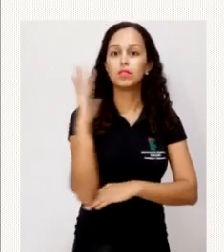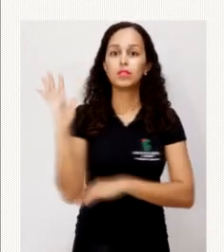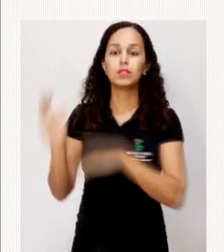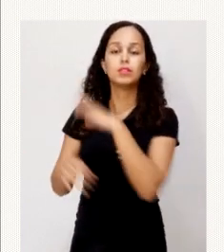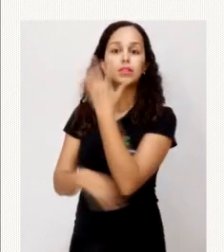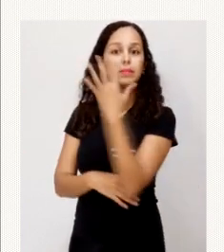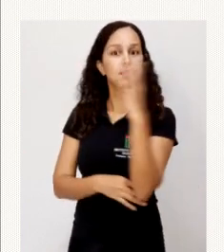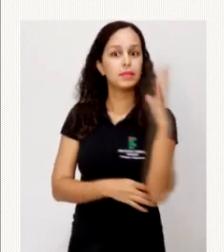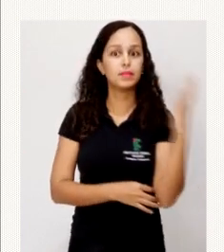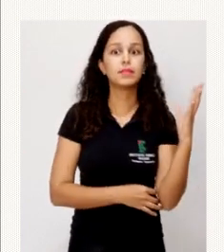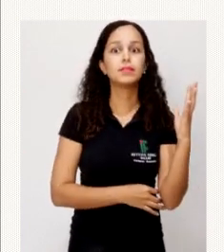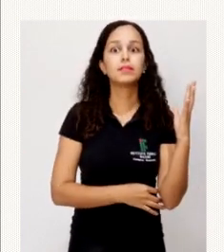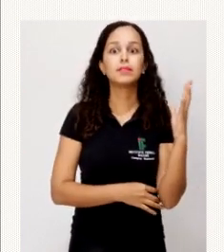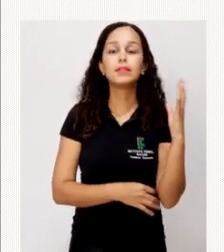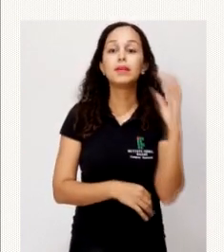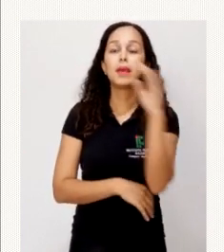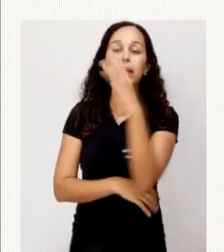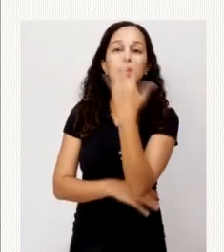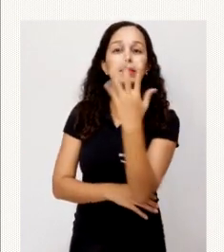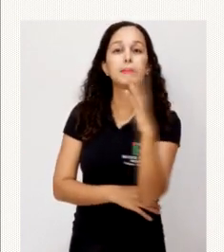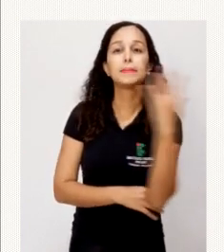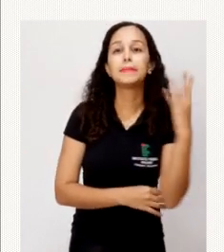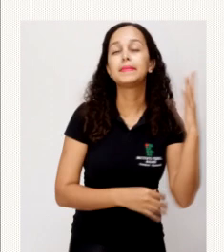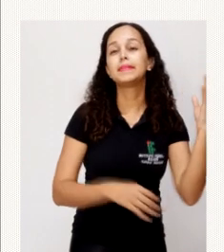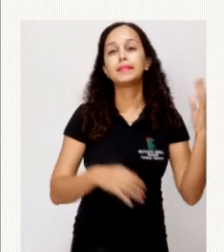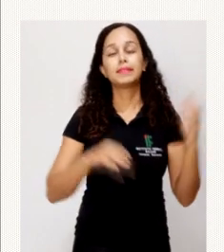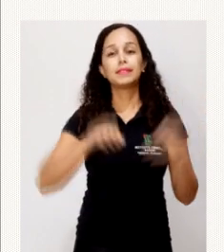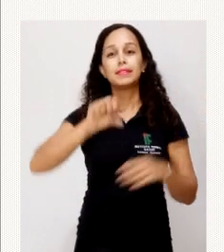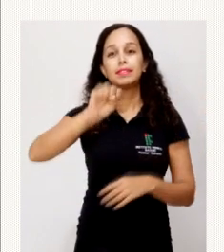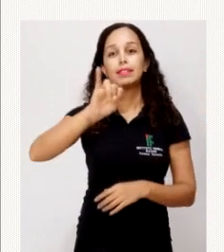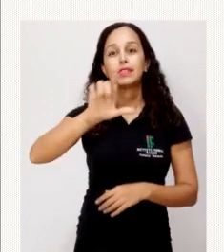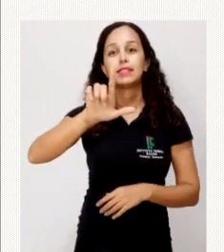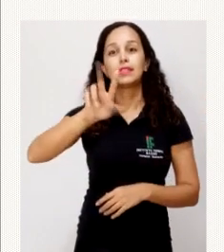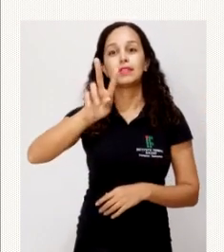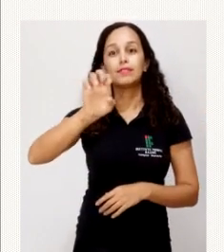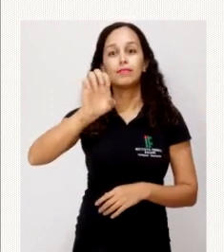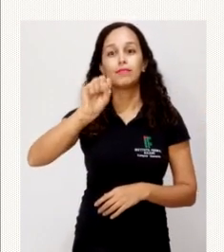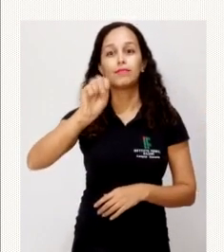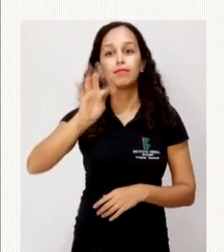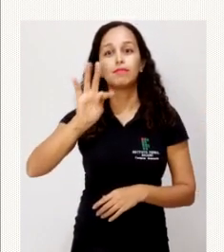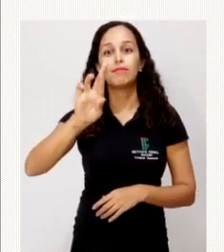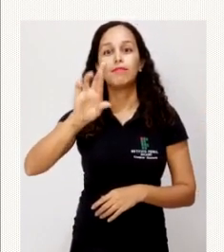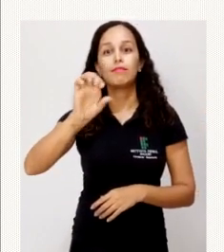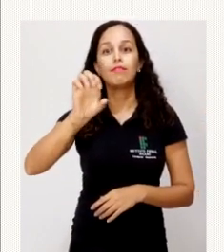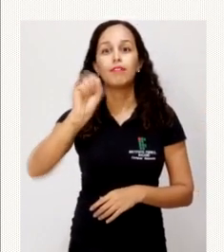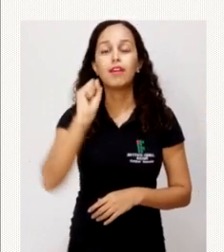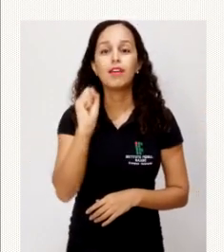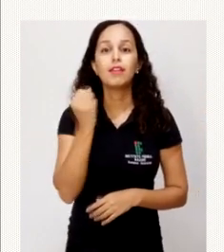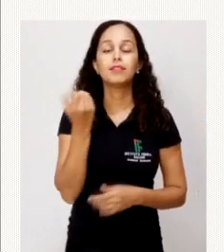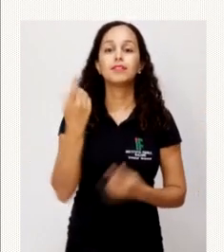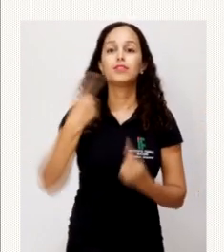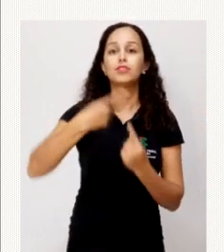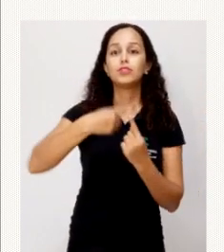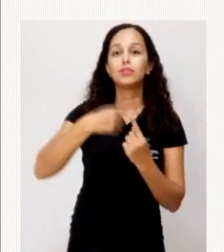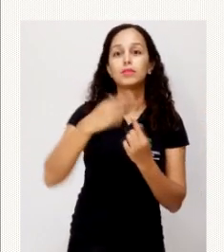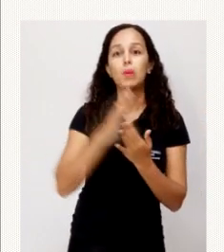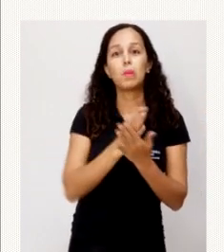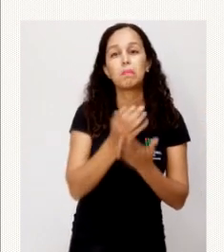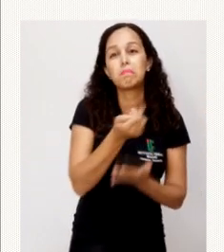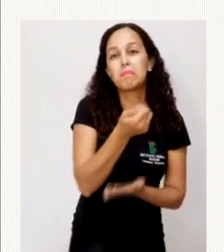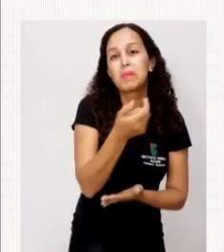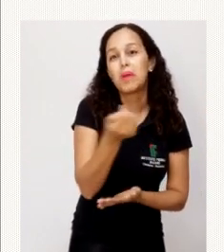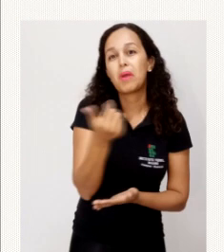valorização destas plantas com potencial, sendo chamadas de plantas silvestres, espécies pouco ou subutilizadas. E